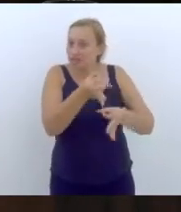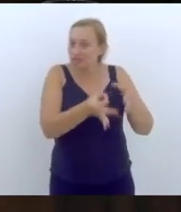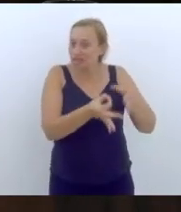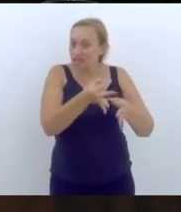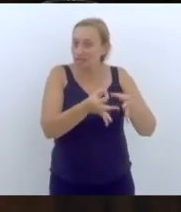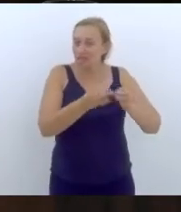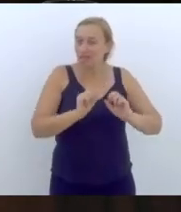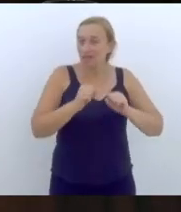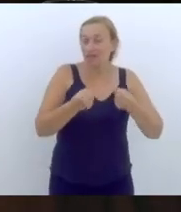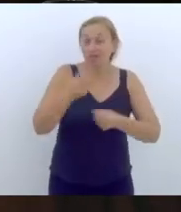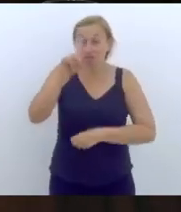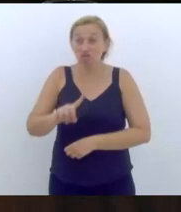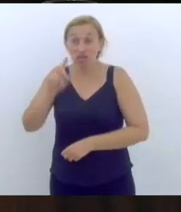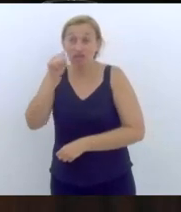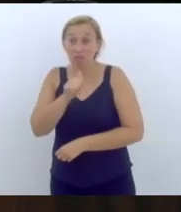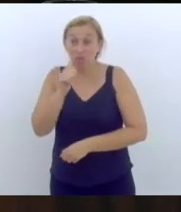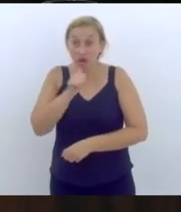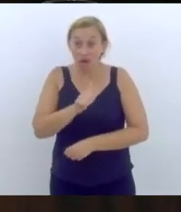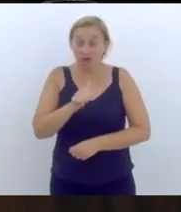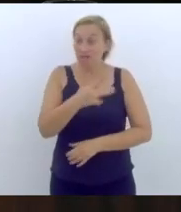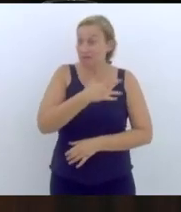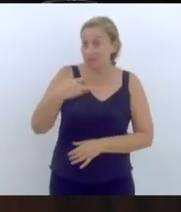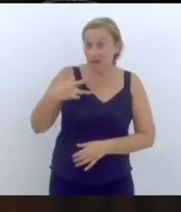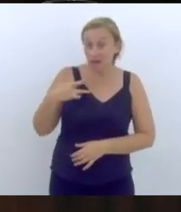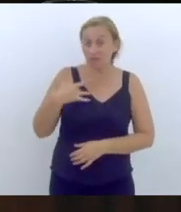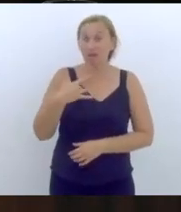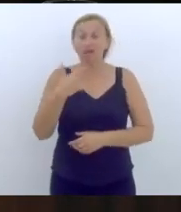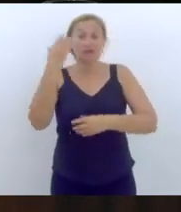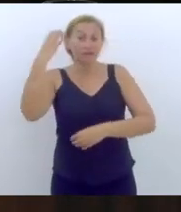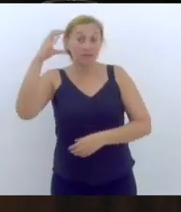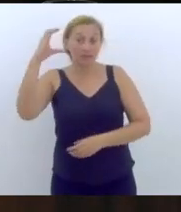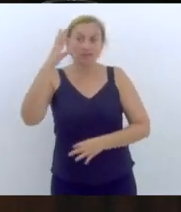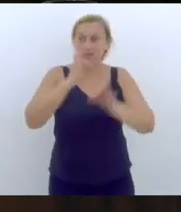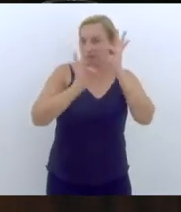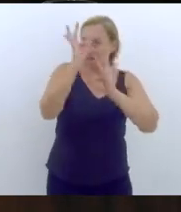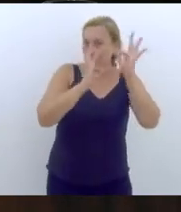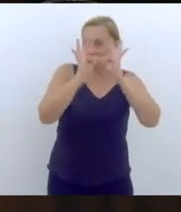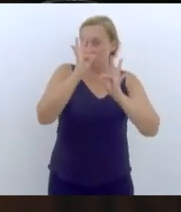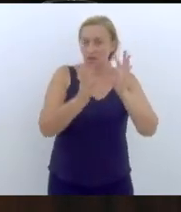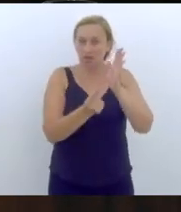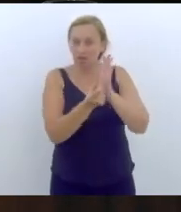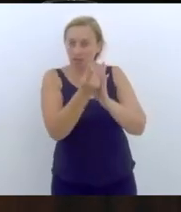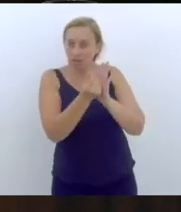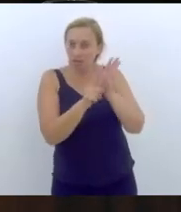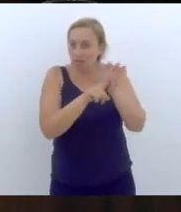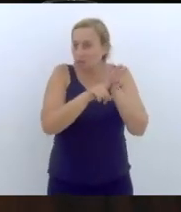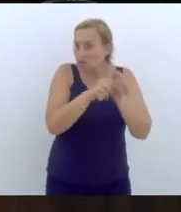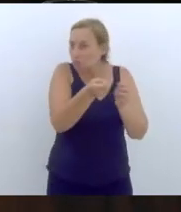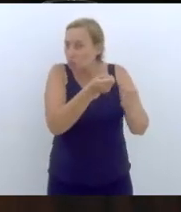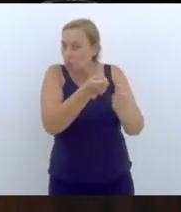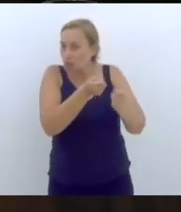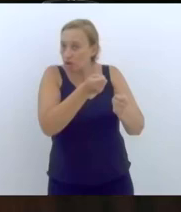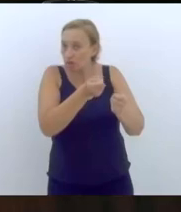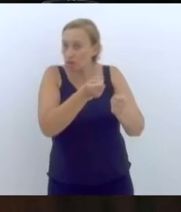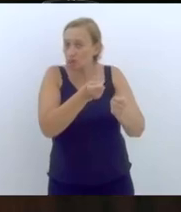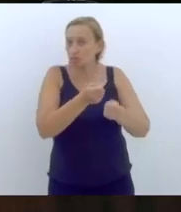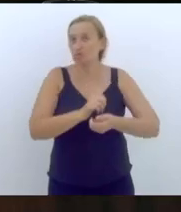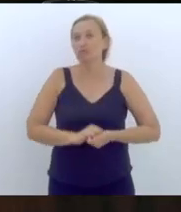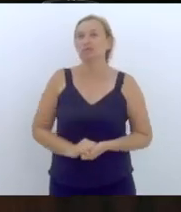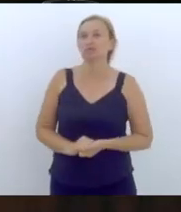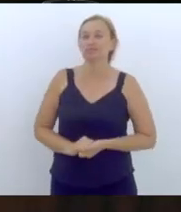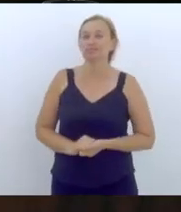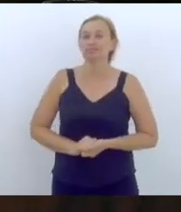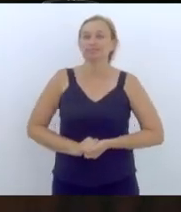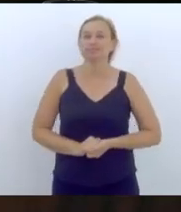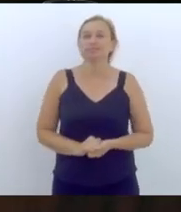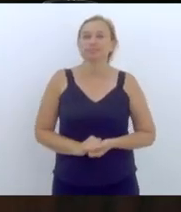de Defesa dos Direitos da Mulher, de Saúde, de Ciência e Tecnologia, de Orçamento, Finanças, Fiscalização Financeira e